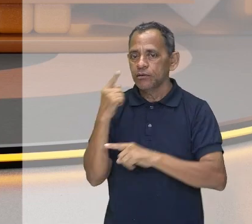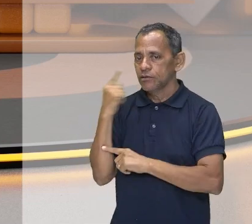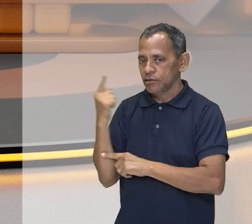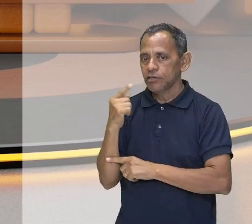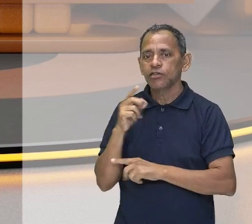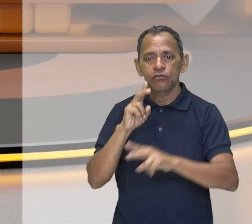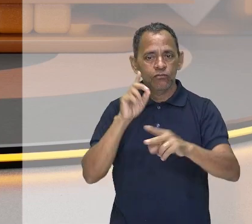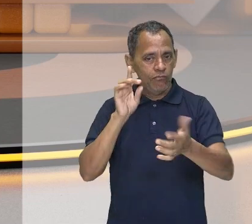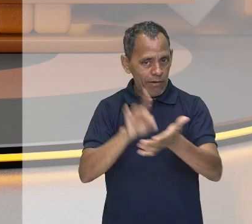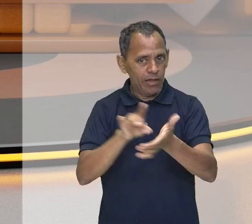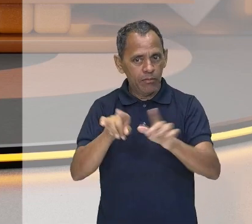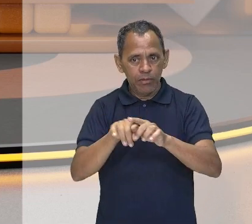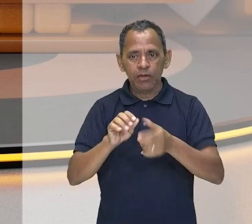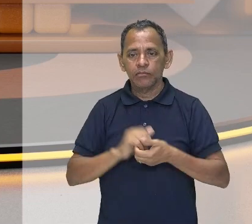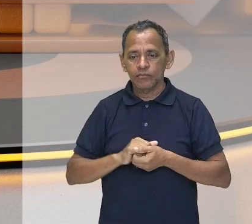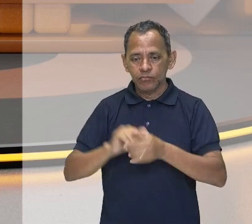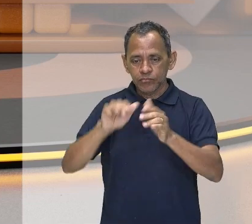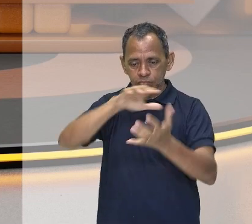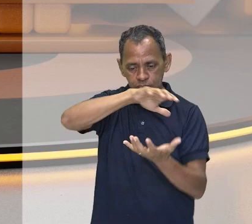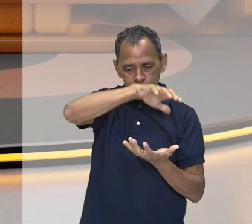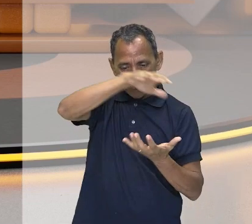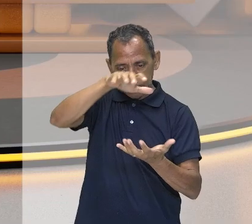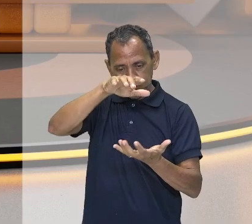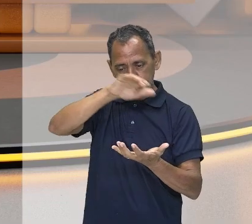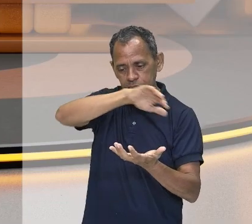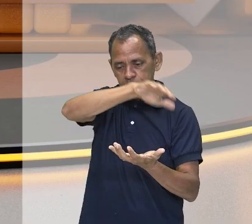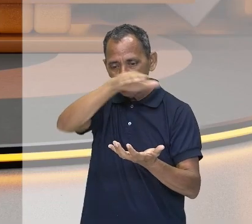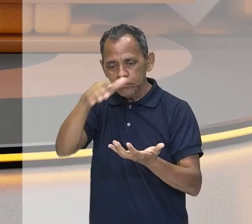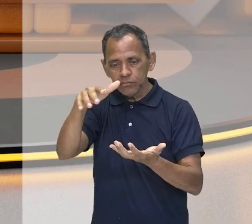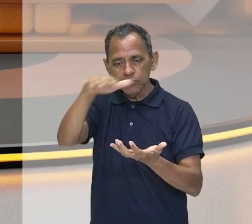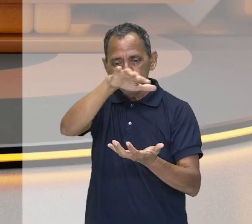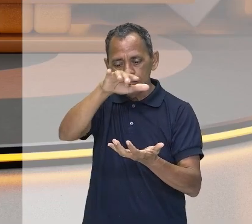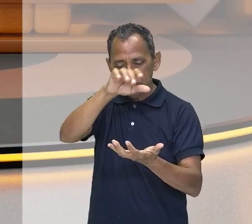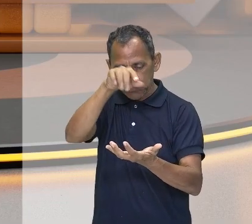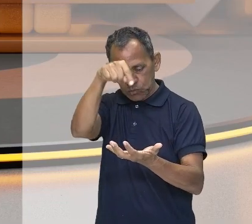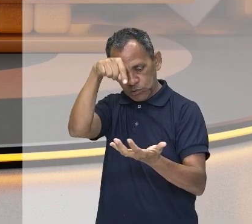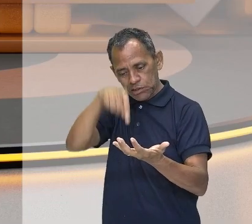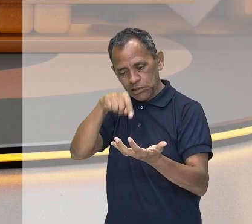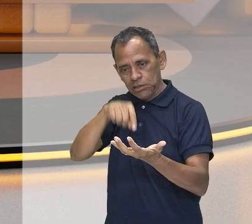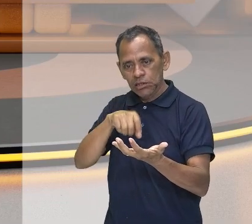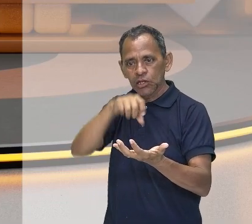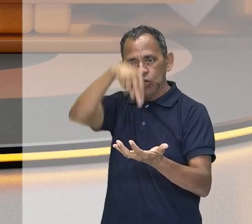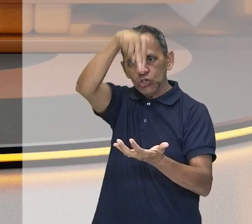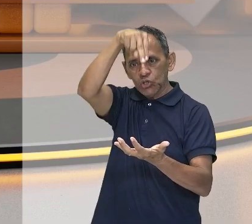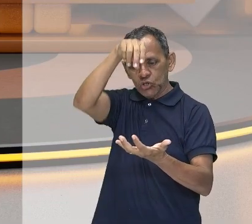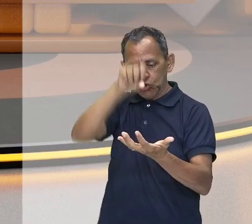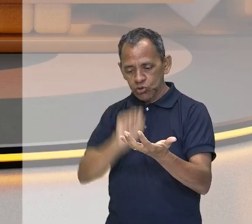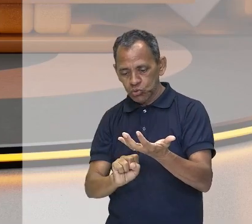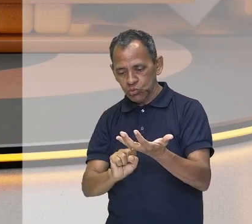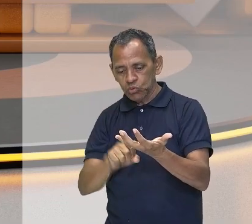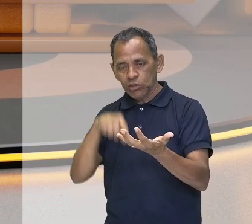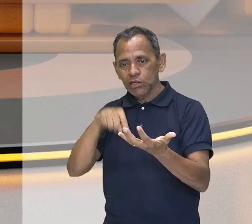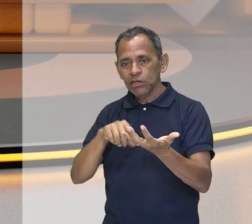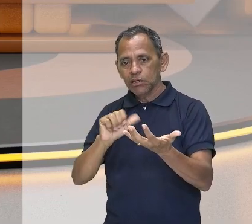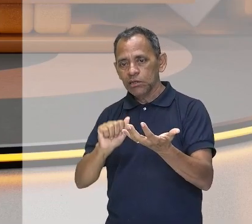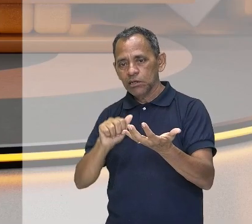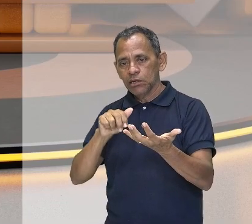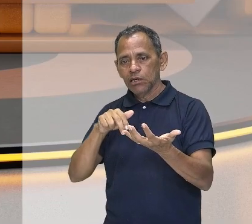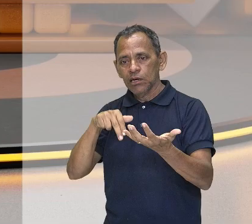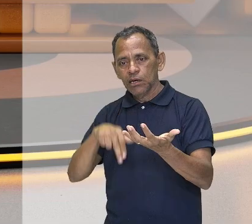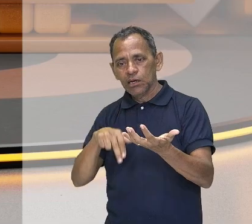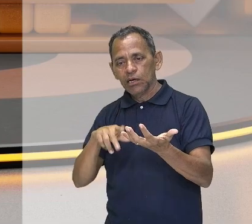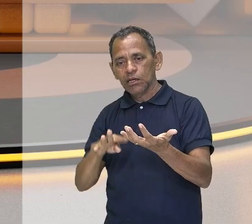a superfície plana tocou o Polo Sul, que é onde está a Antártida, né? Essa é a área preservada, e conforme eu vou me distanciando